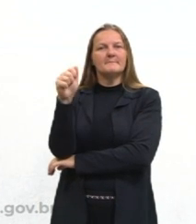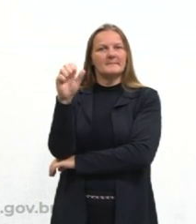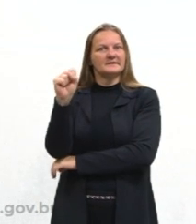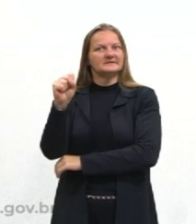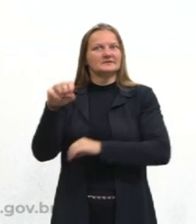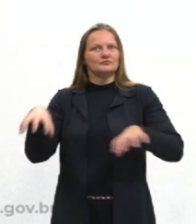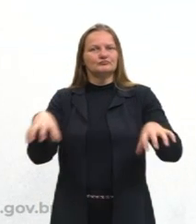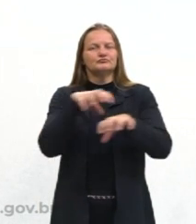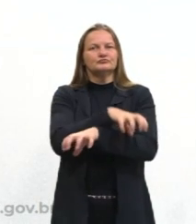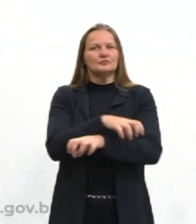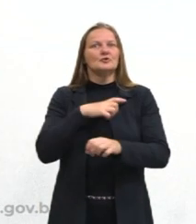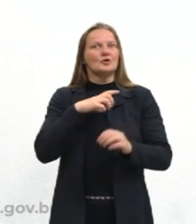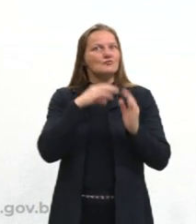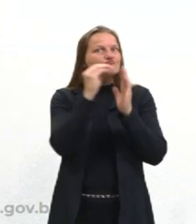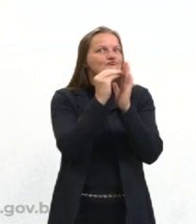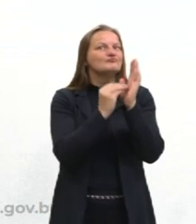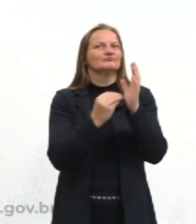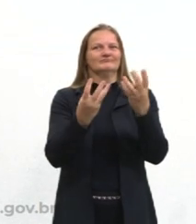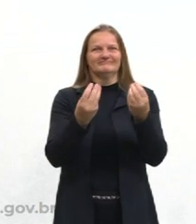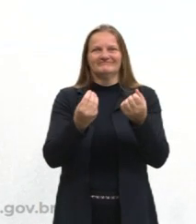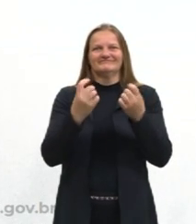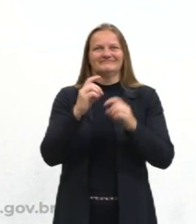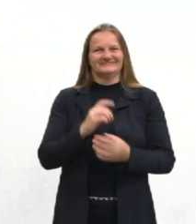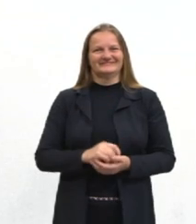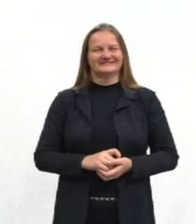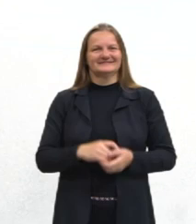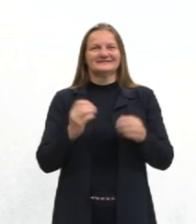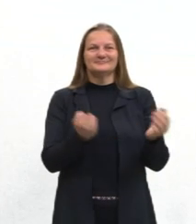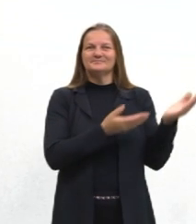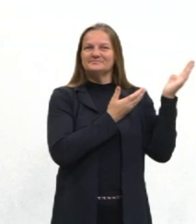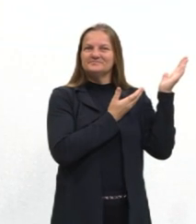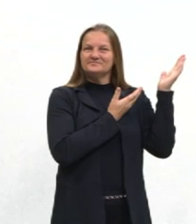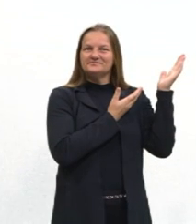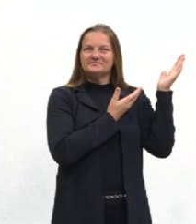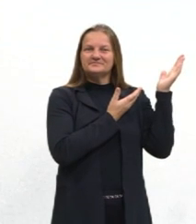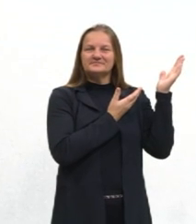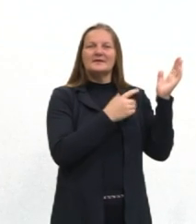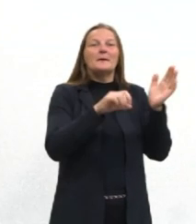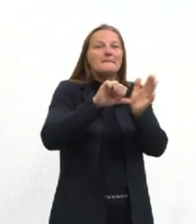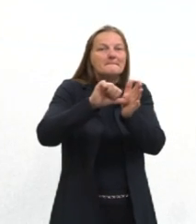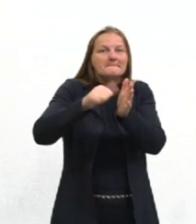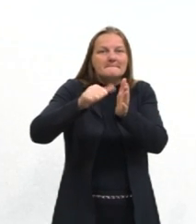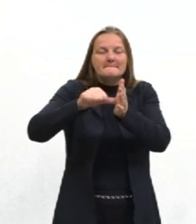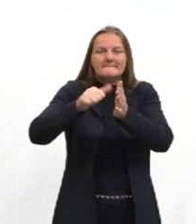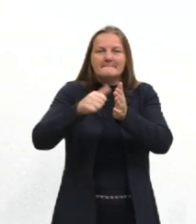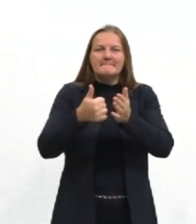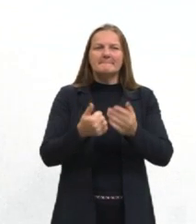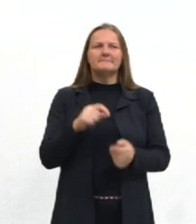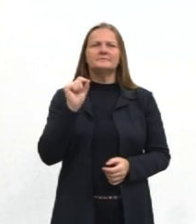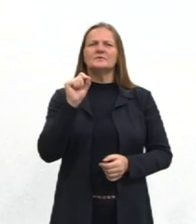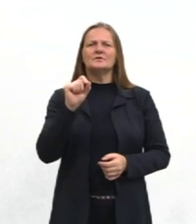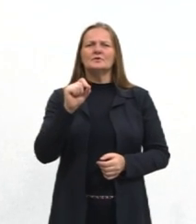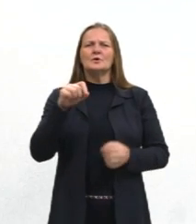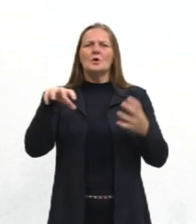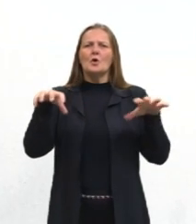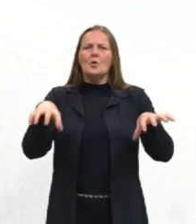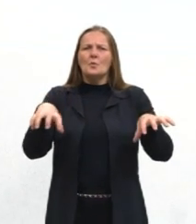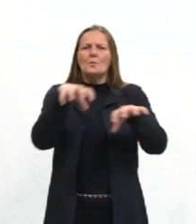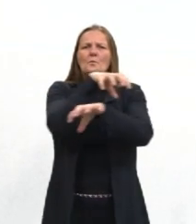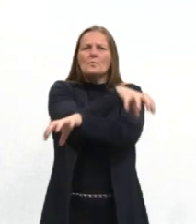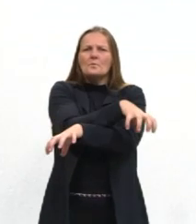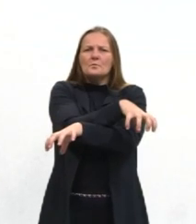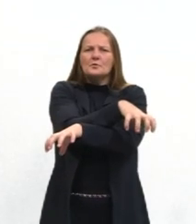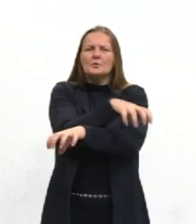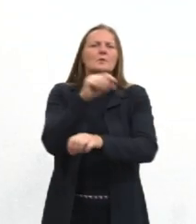hoje uma aula um pouco pesado um pouco densa Então olha lá ó primeiro a o bioma é uma